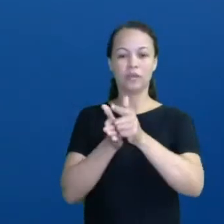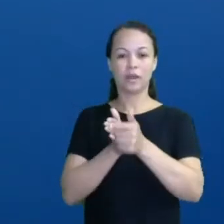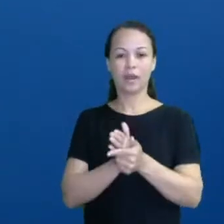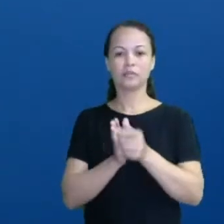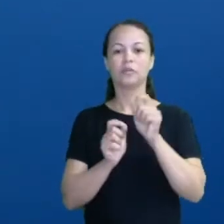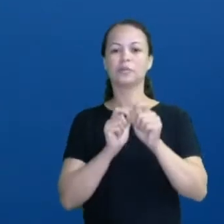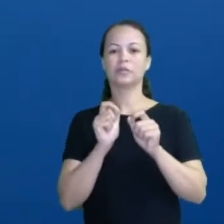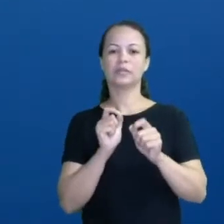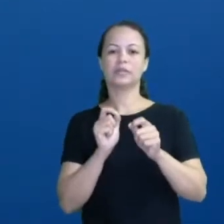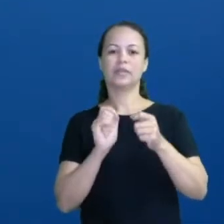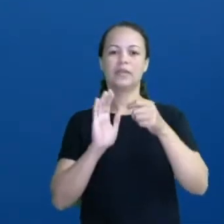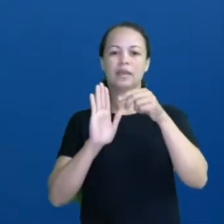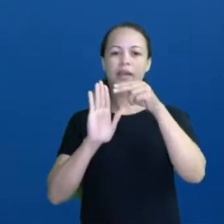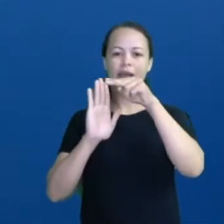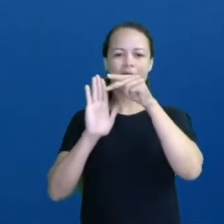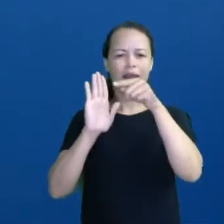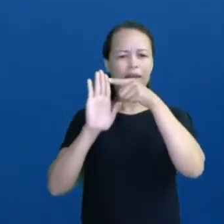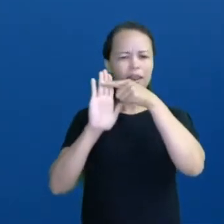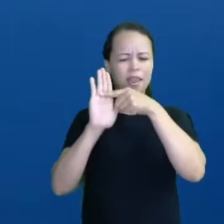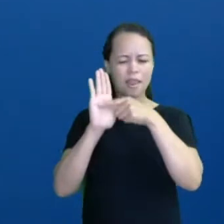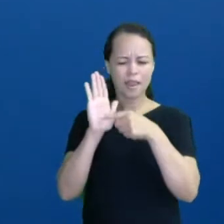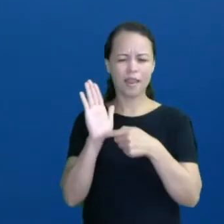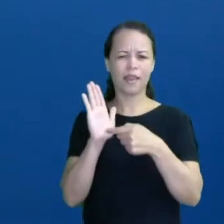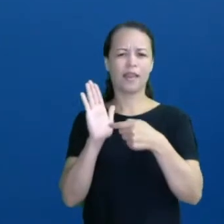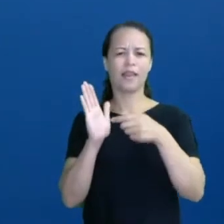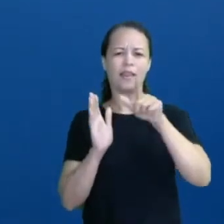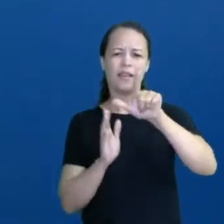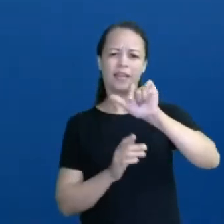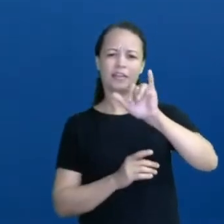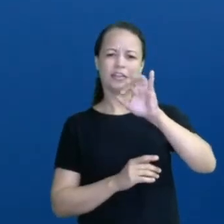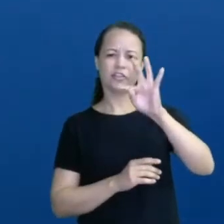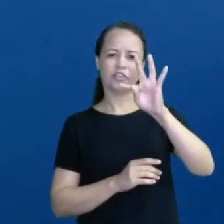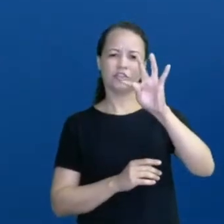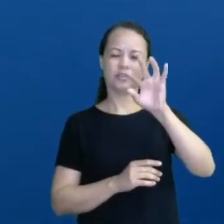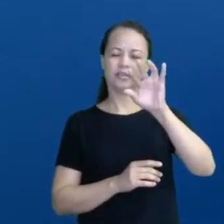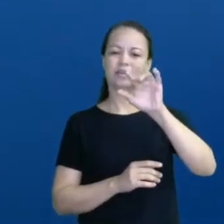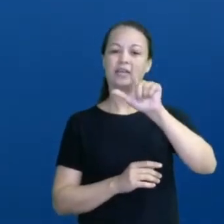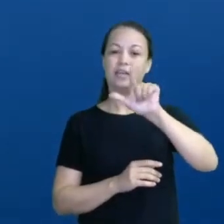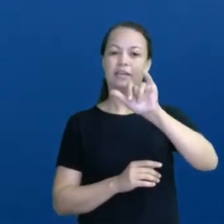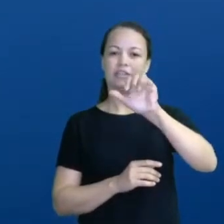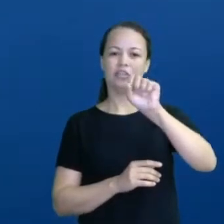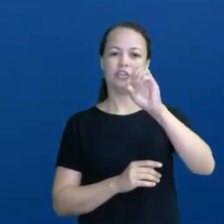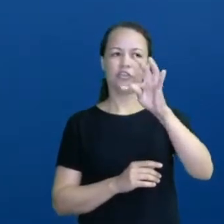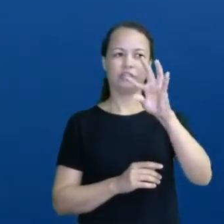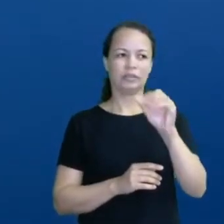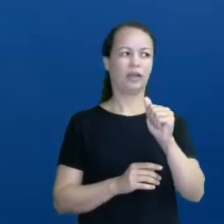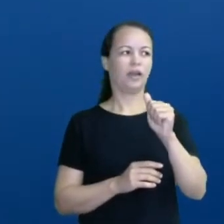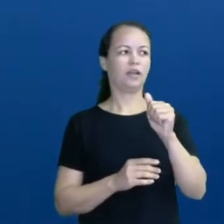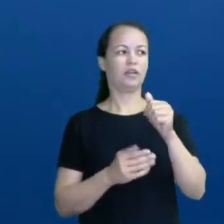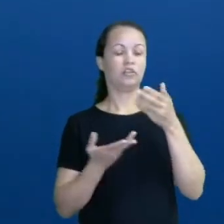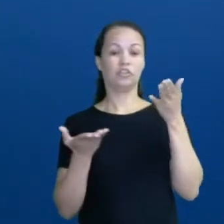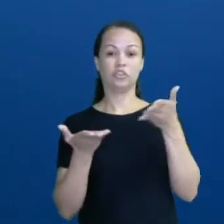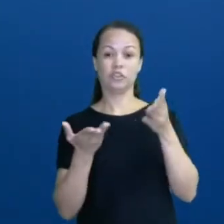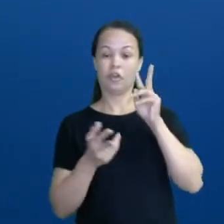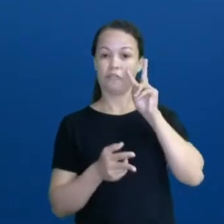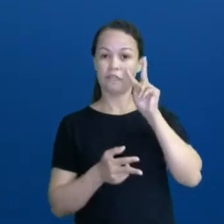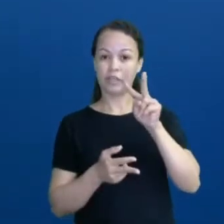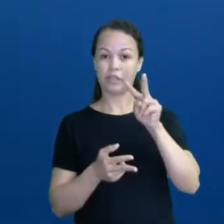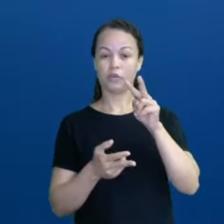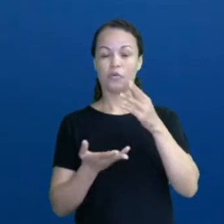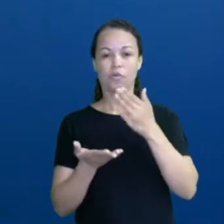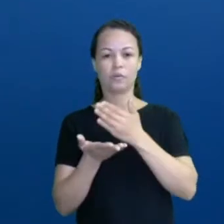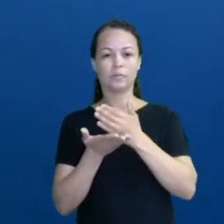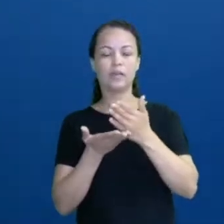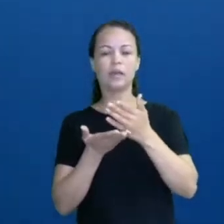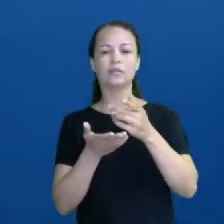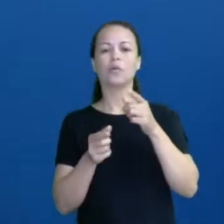lista. Lista, tia, lista. Vocês já ouviram falar? Olha, antes da gente começar a aula, eu quero que